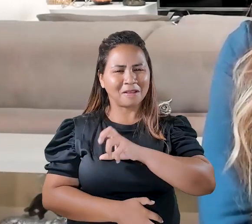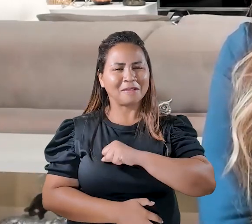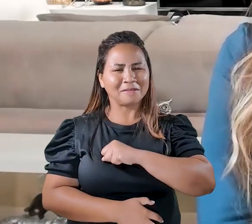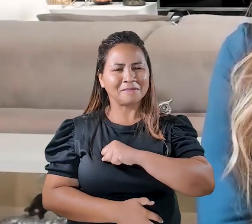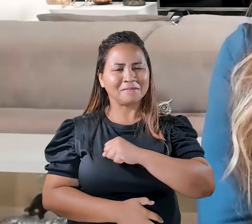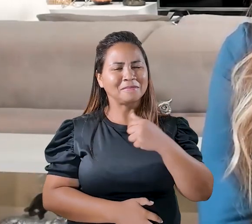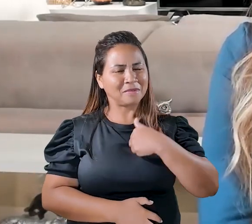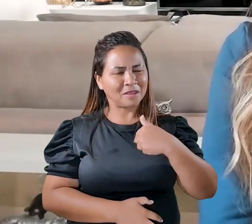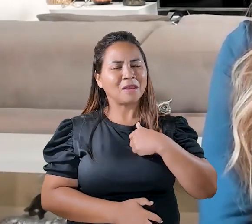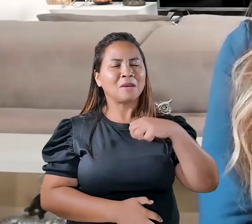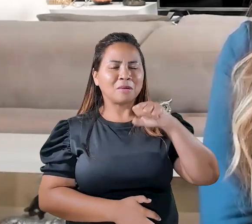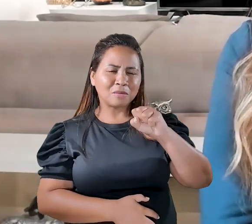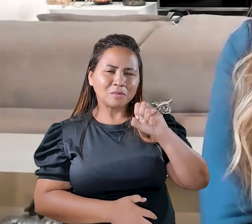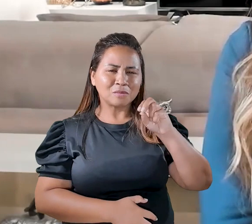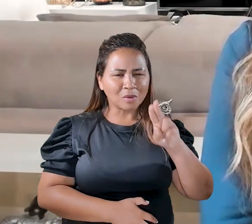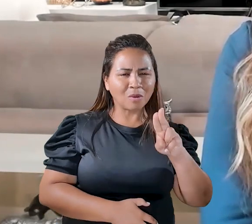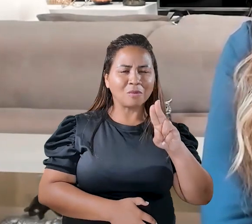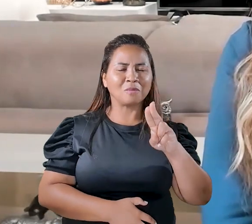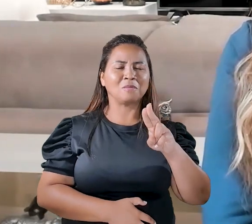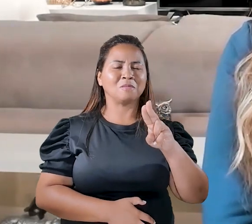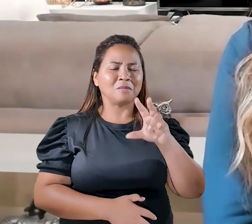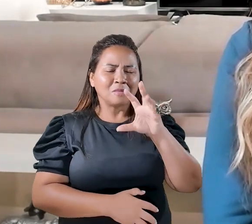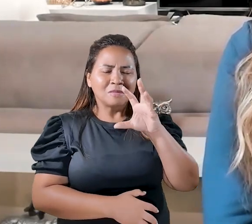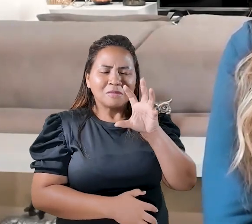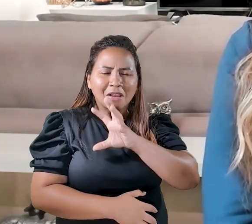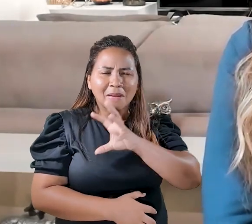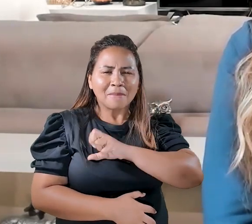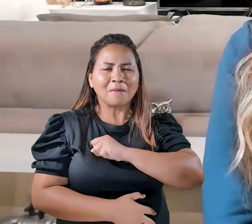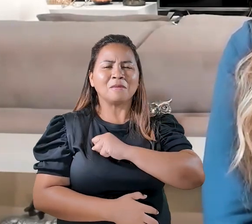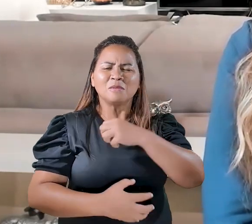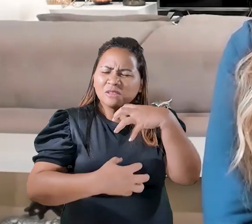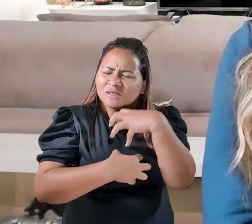Eu sou o amor. Eu sinto o amor.